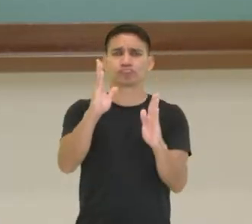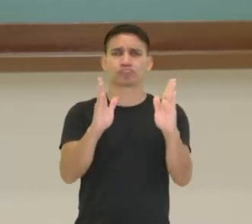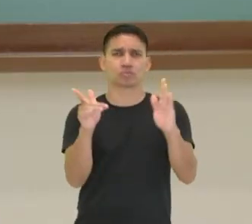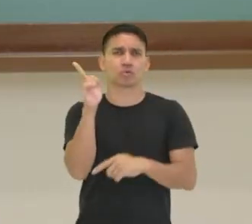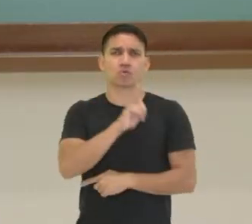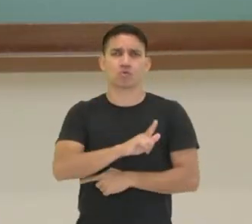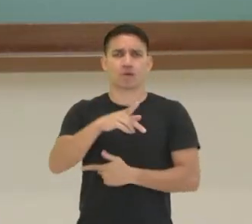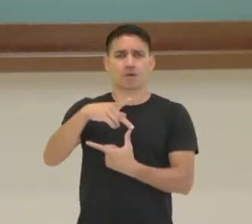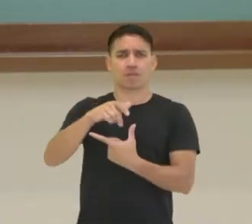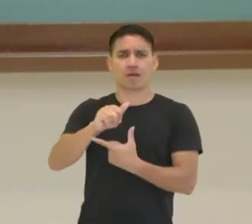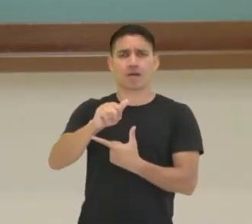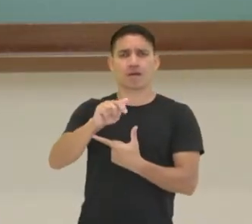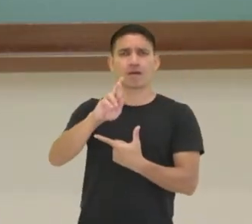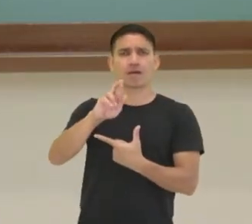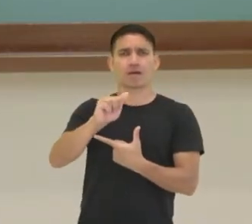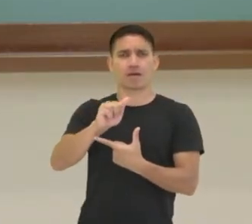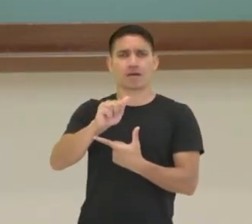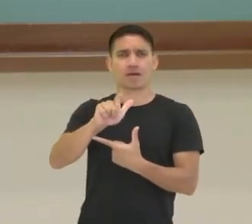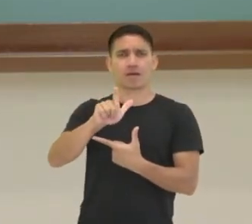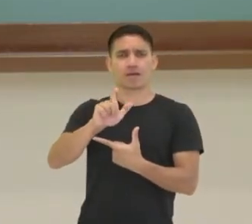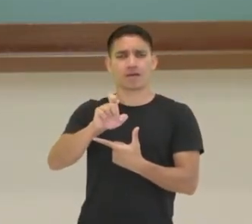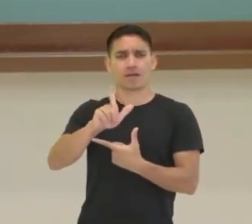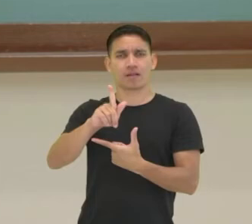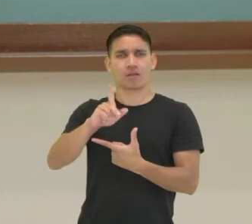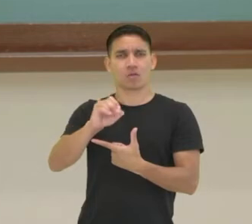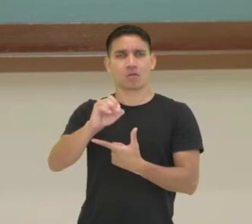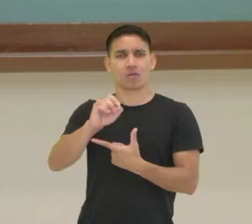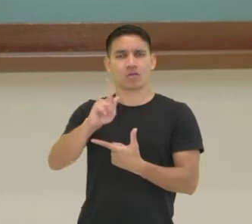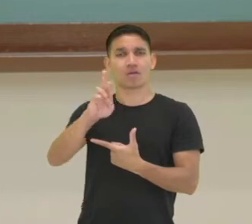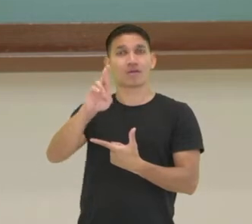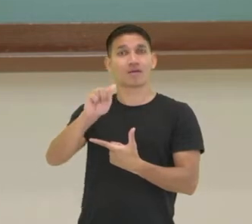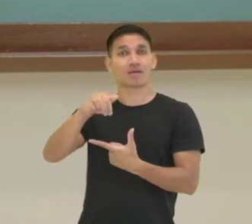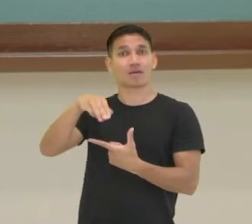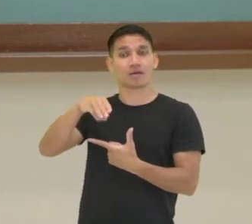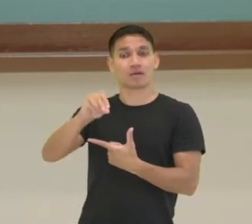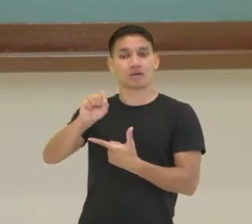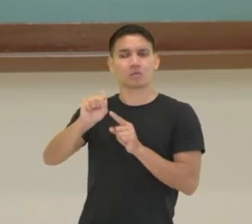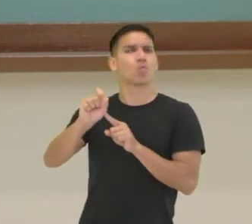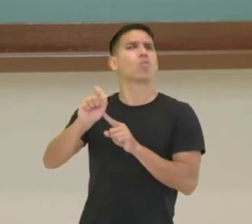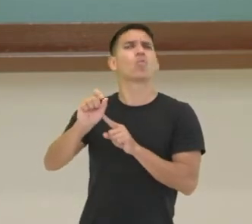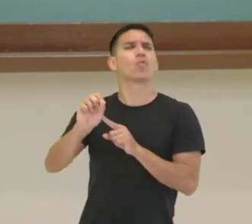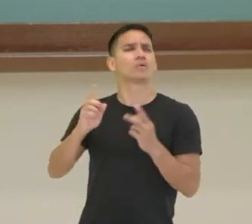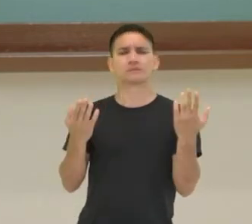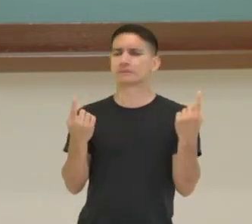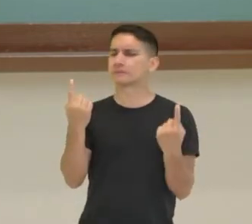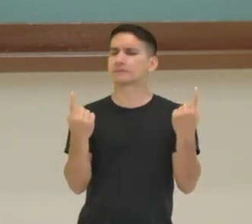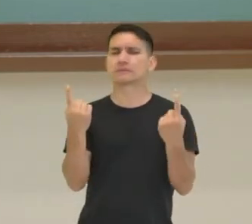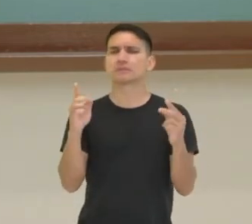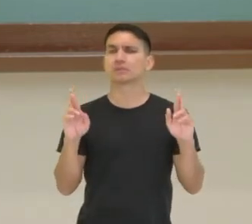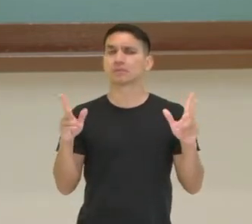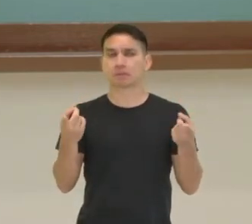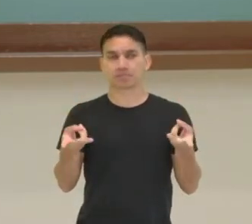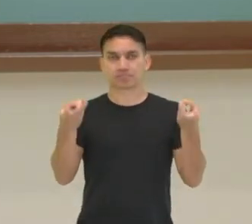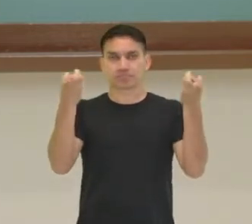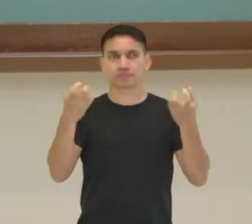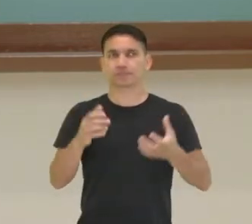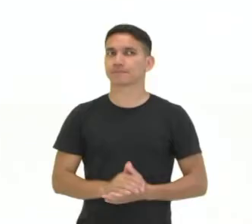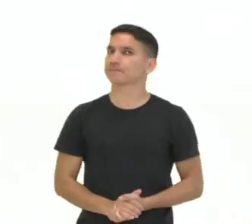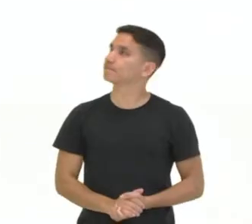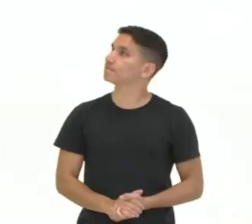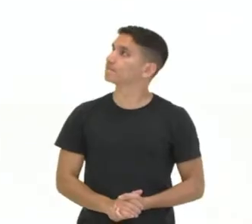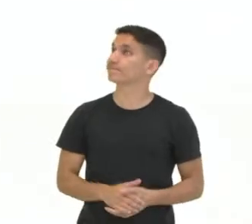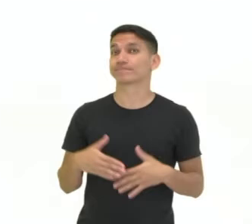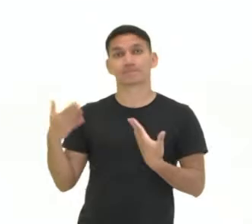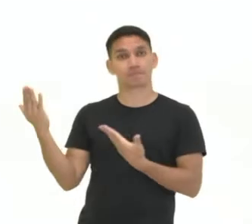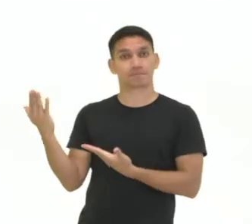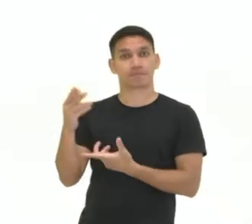gente precisa lembrar o que são os paralelogramos e comparar com os trapézios. Vamos ver o que a gente tem de anotação ali.